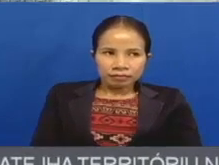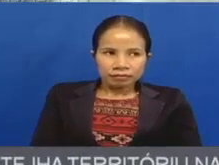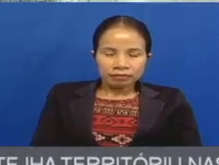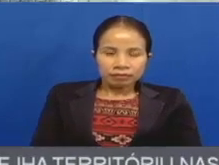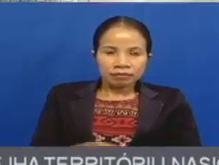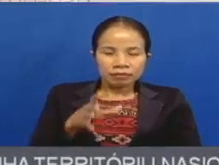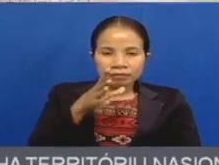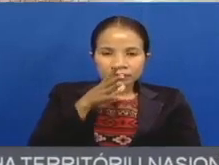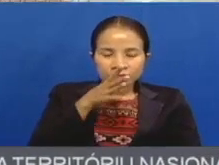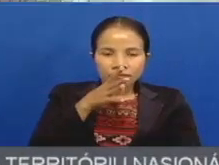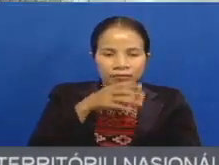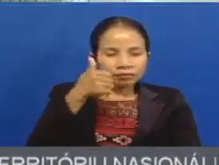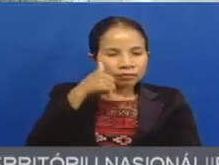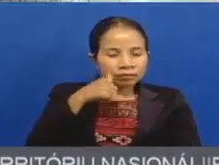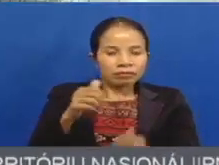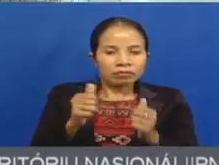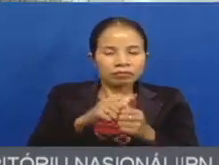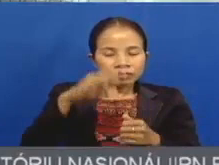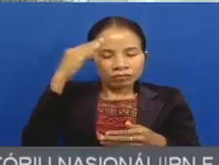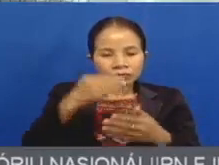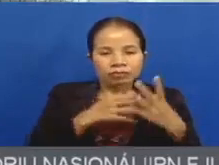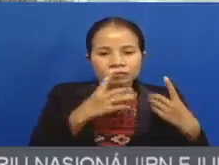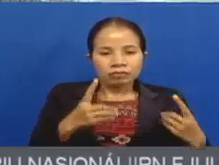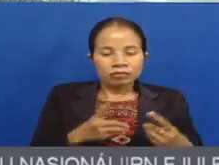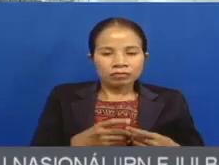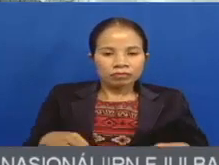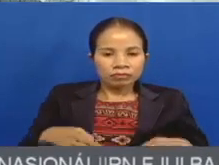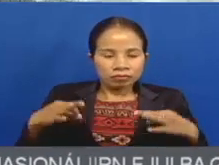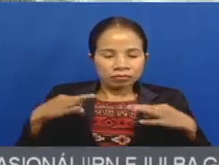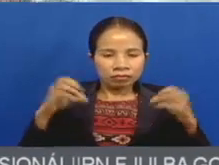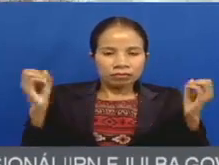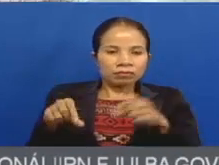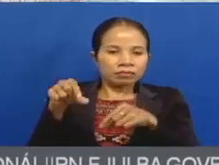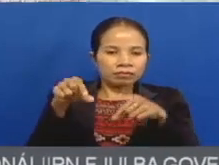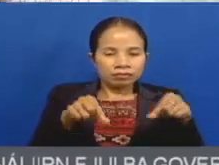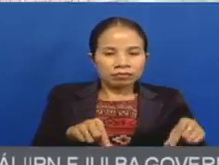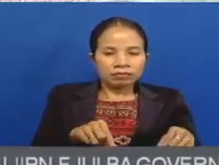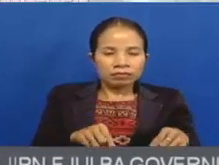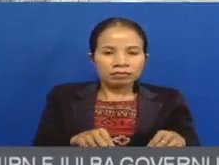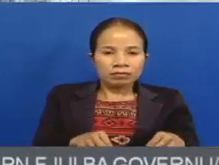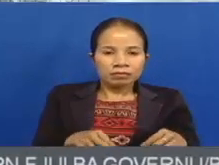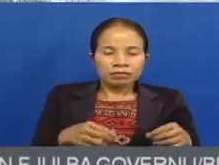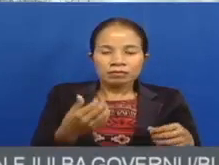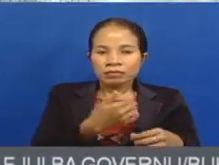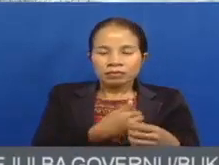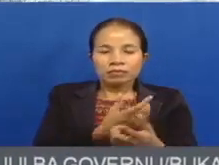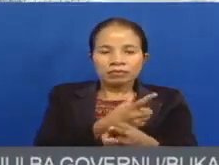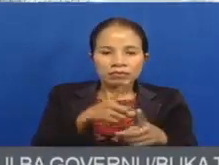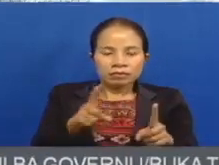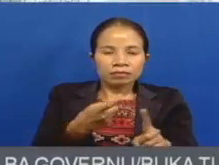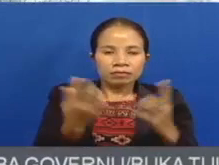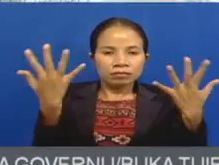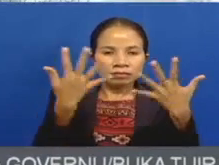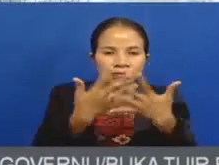Inan viúva ne, honne oan doben condição física la normal ne, se deu que liberta o se na Kukunglaran, o de senti